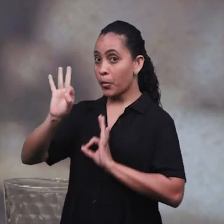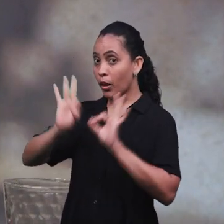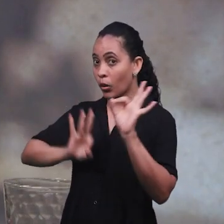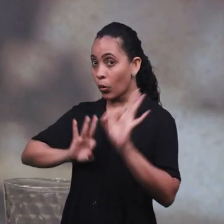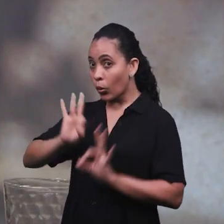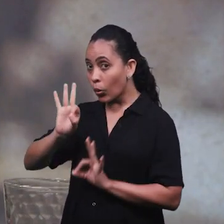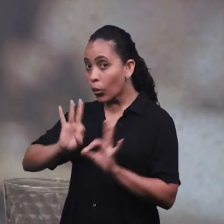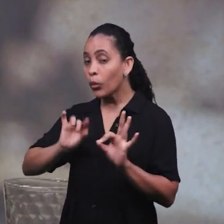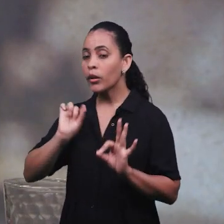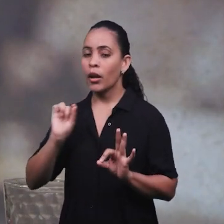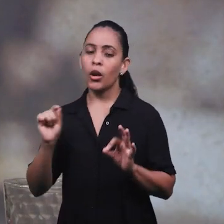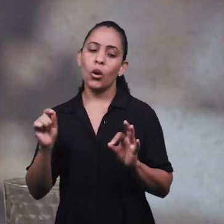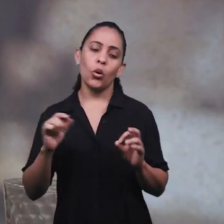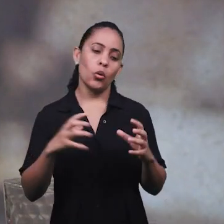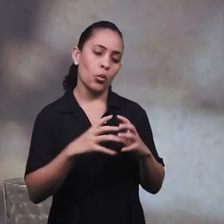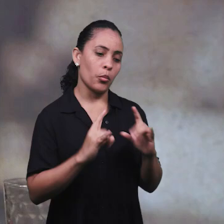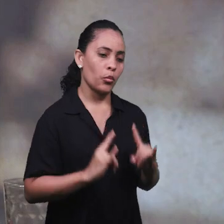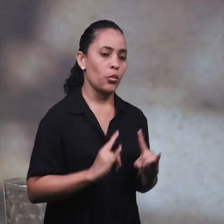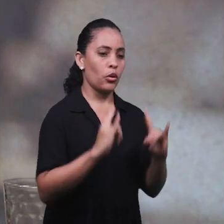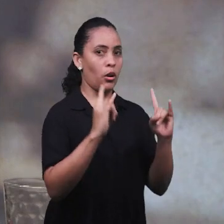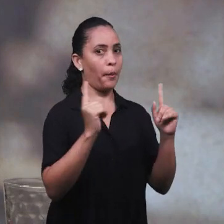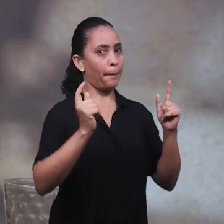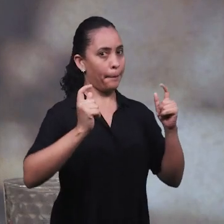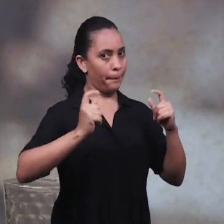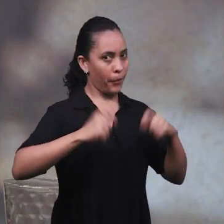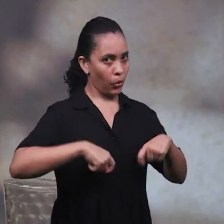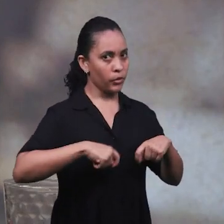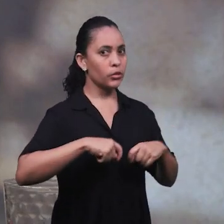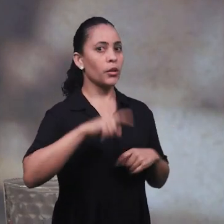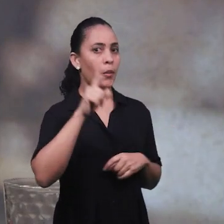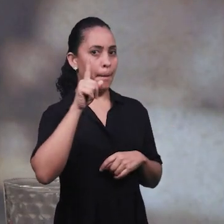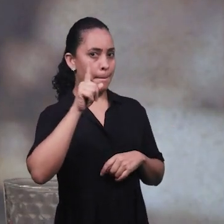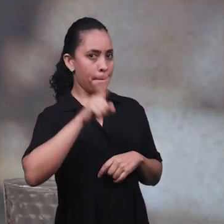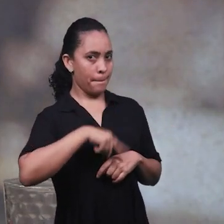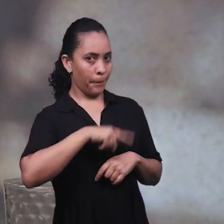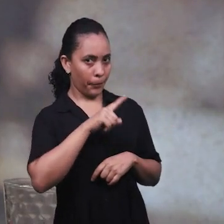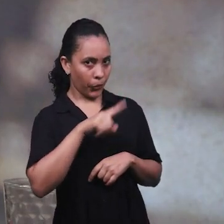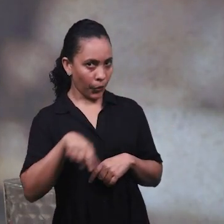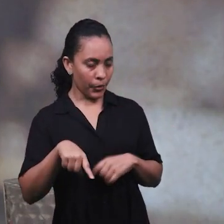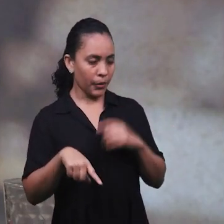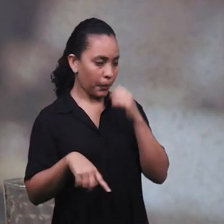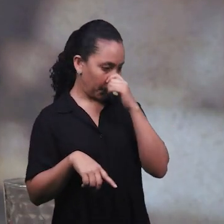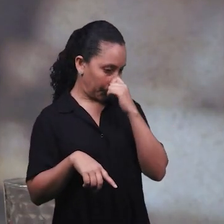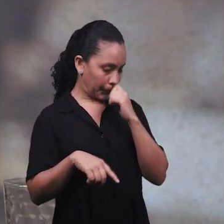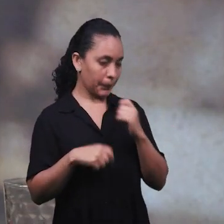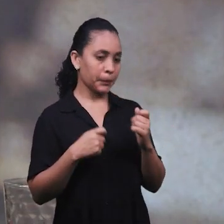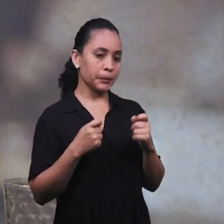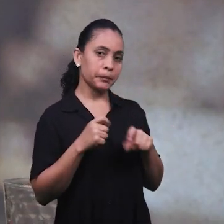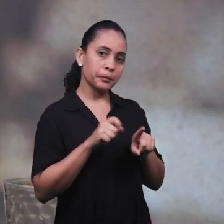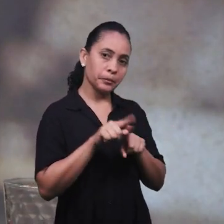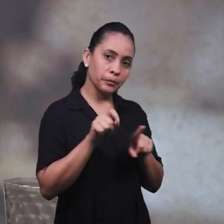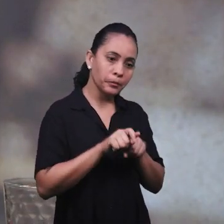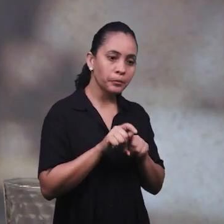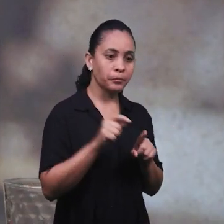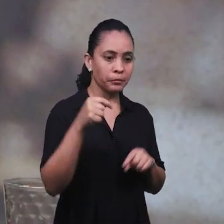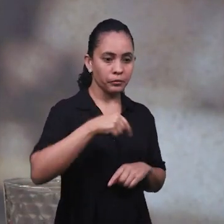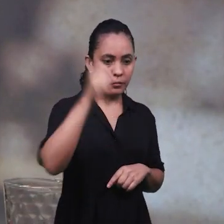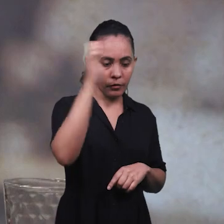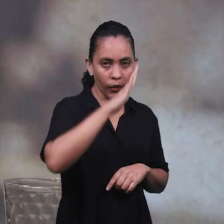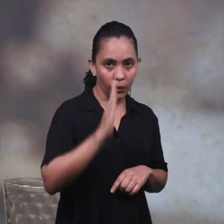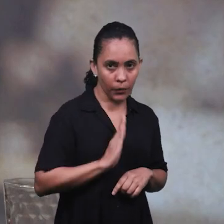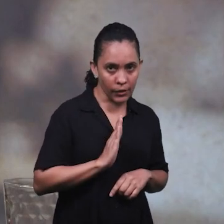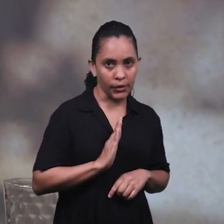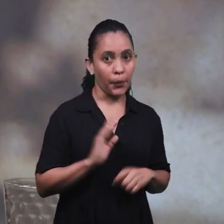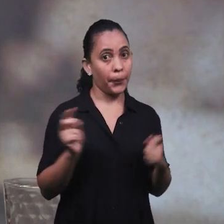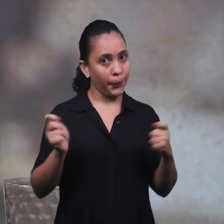o condomínio pode proibir essas locações de curtíssimo prazo no Brasil. Até então, o